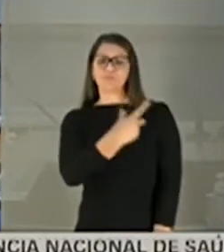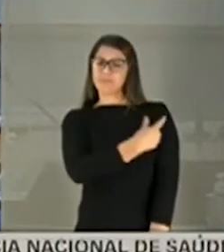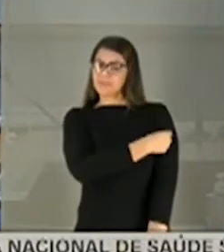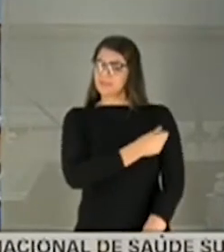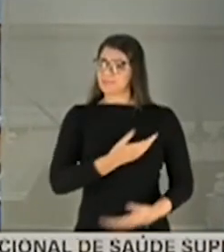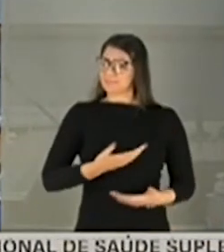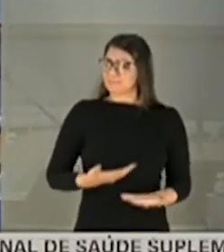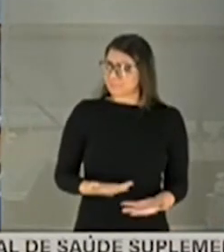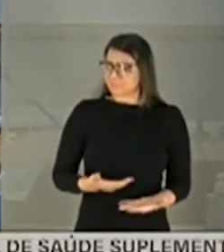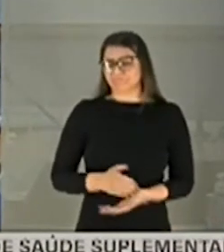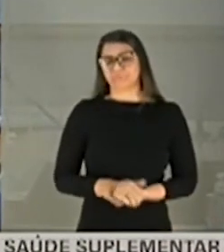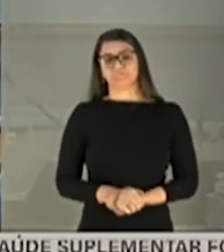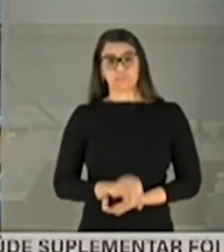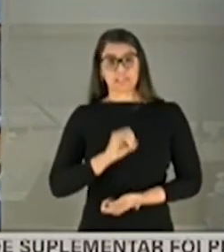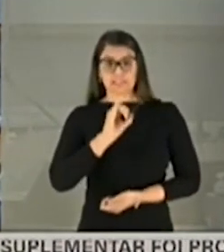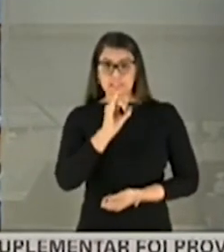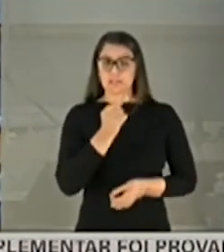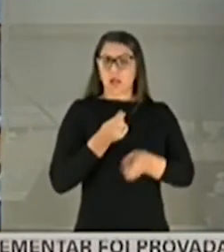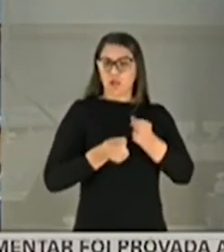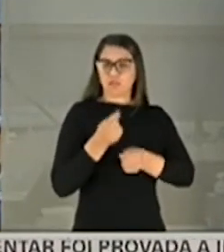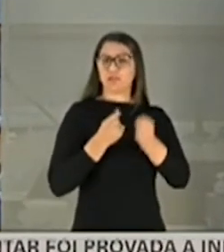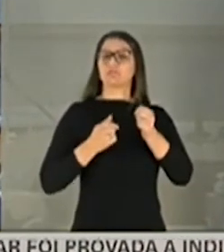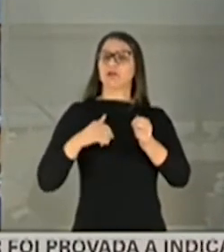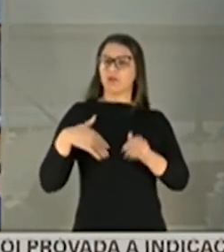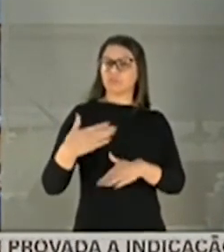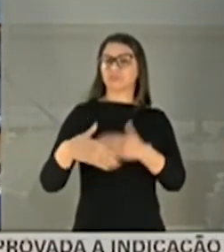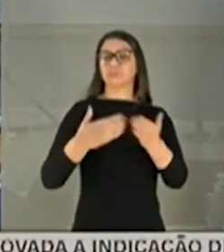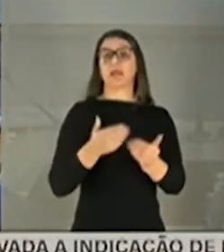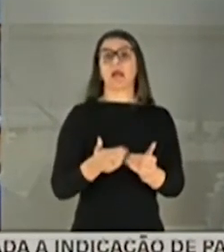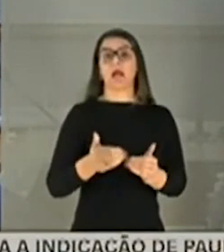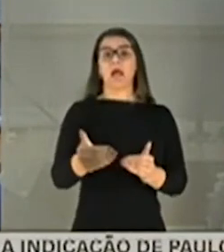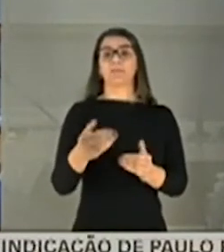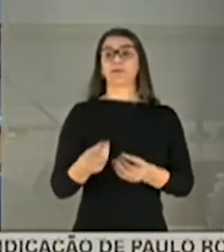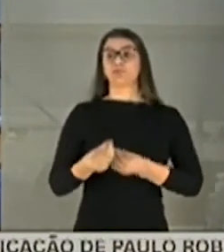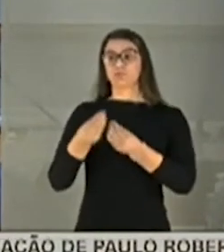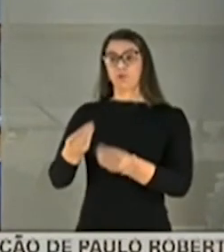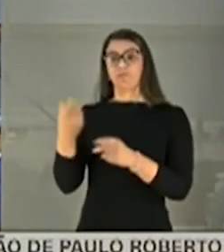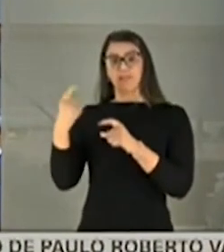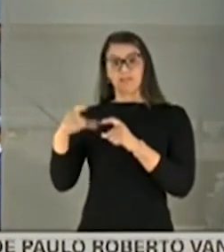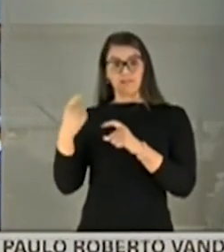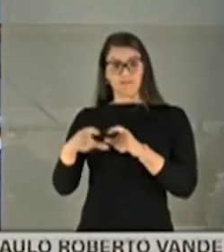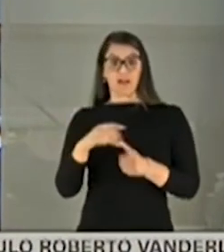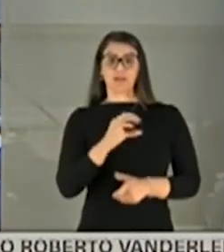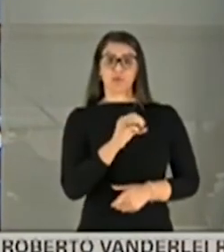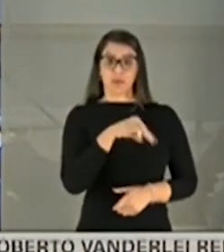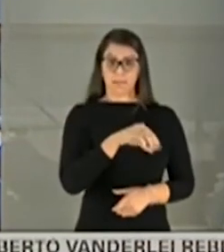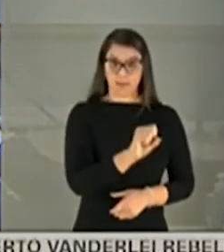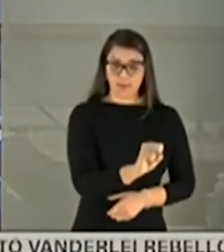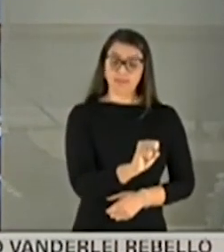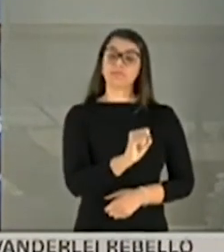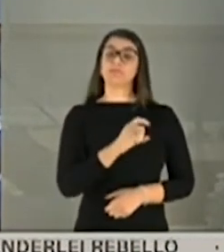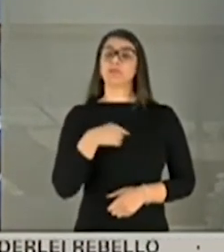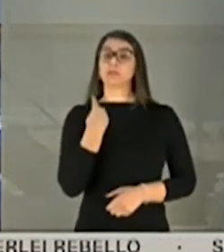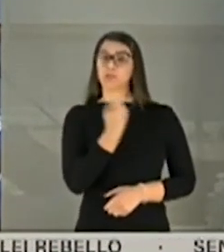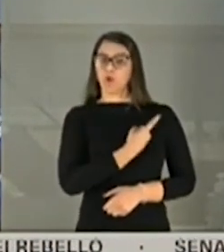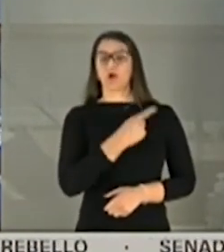tivessem andado as negociações a partir das ofertas da Pfizer, do Butantan e da OMS, nós teríamos tido,